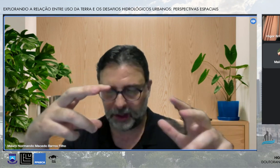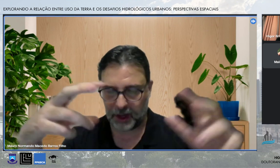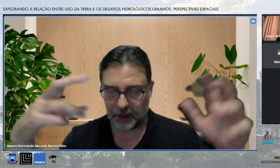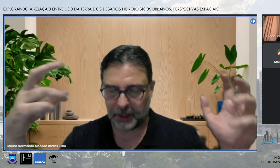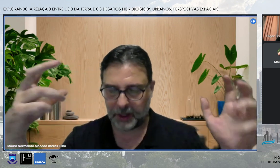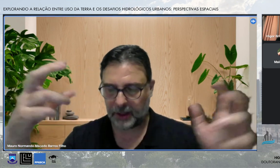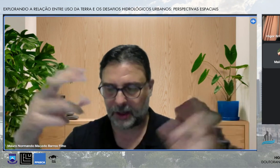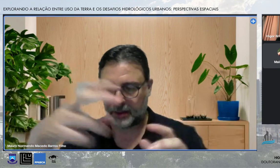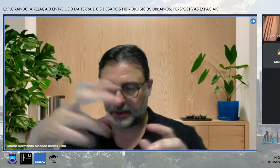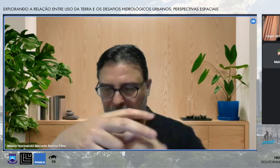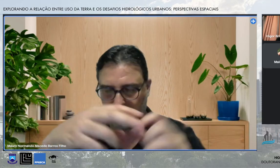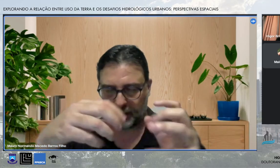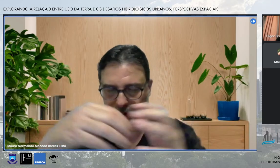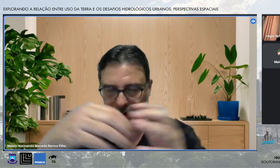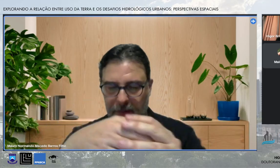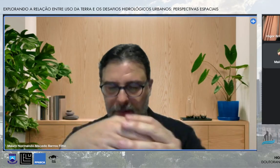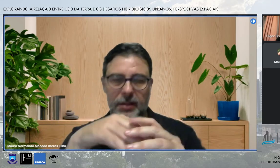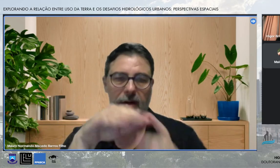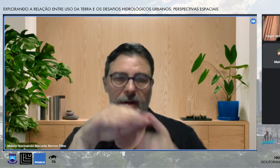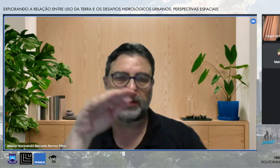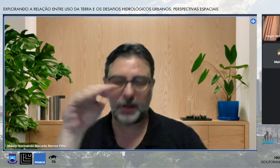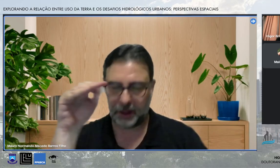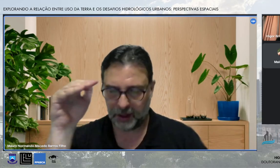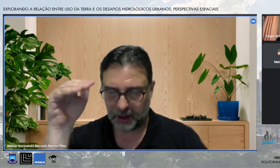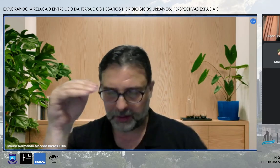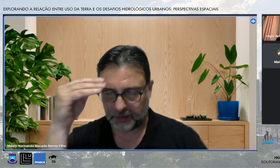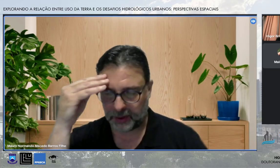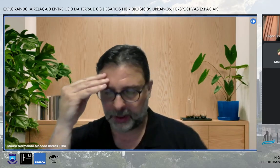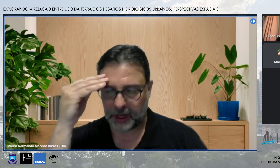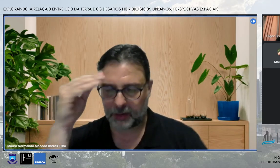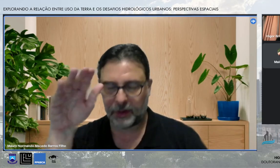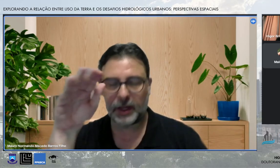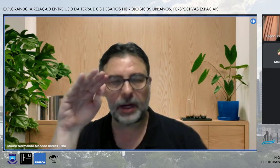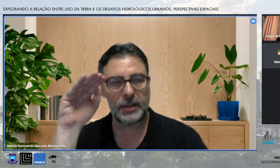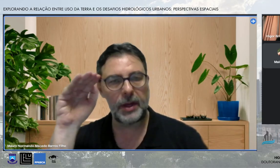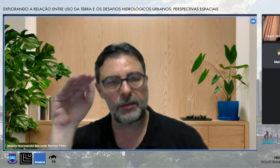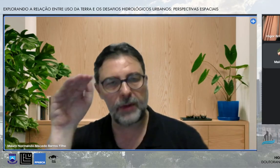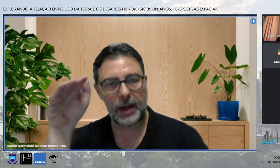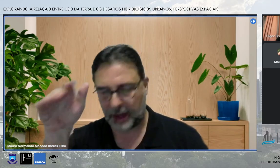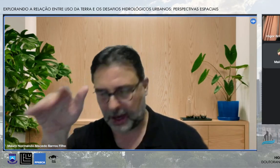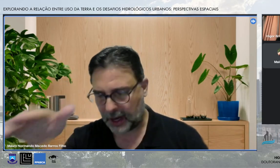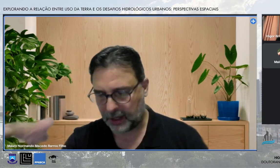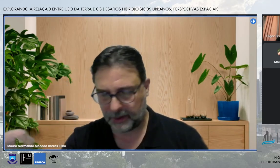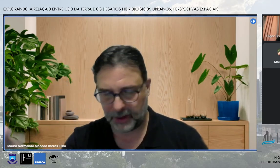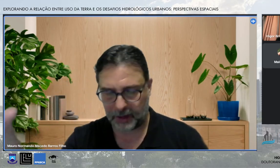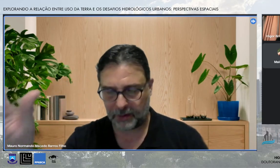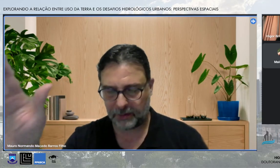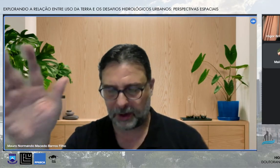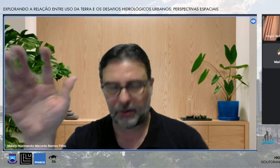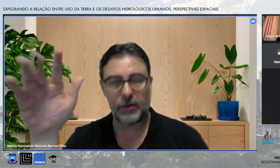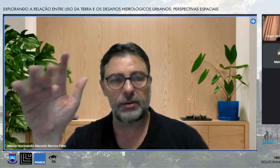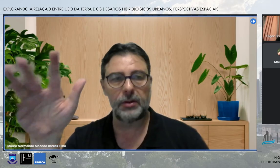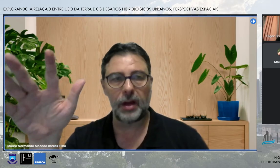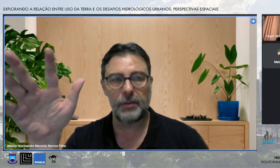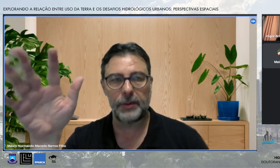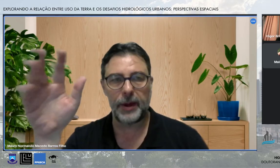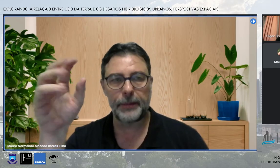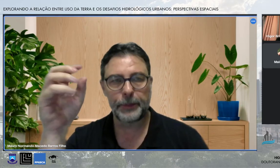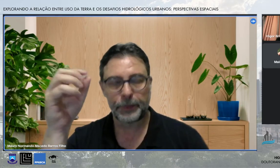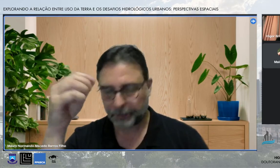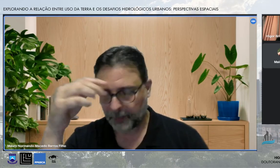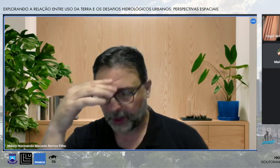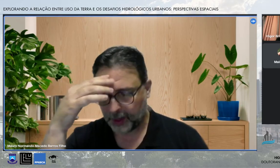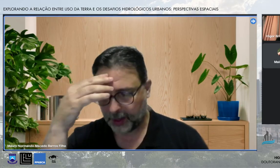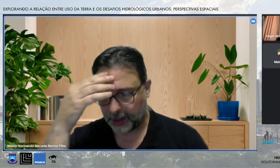uma dinâmica de crescimento muito grande, mas essa curva de. Você falou de que a curva de crescimento vai decaindo, né, ao longo do tempo,